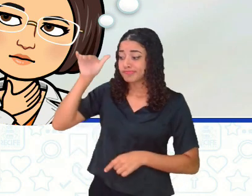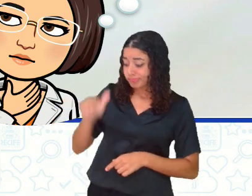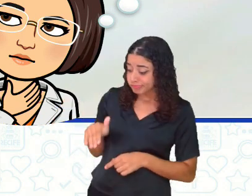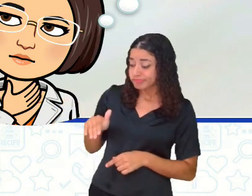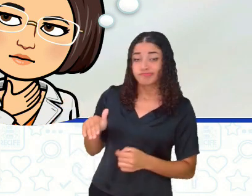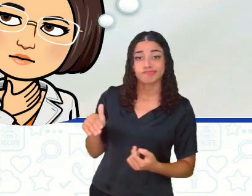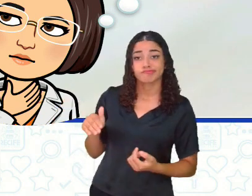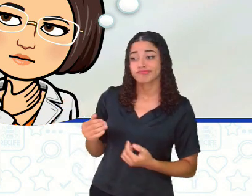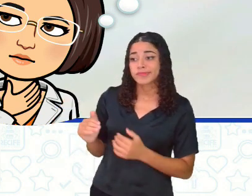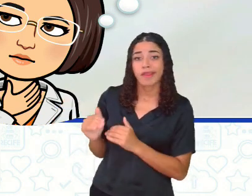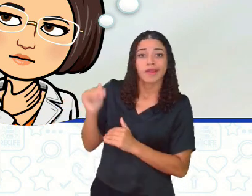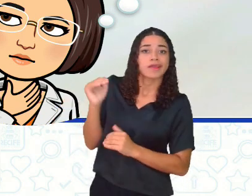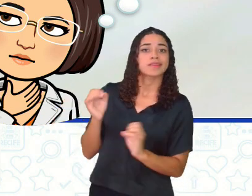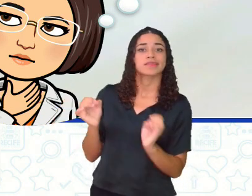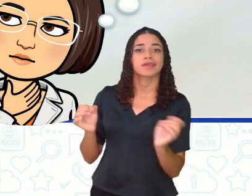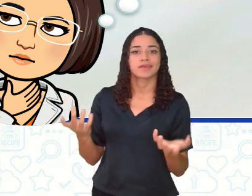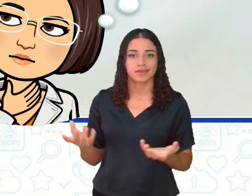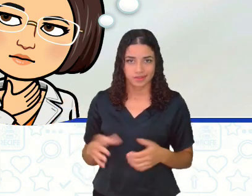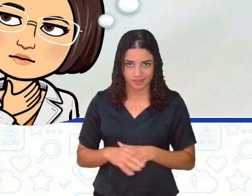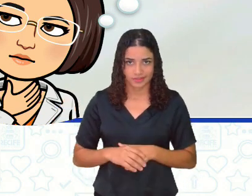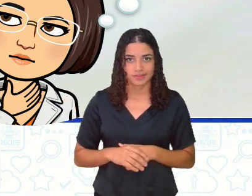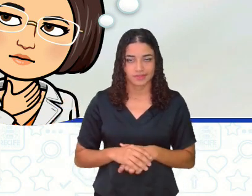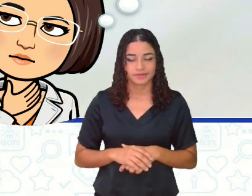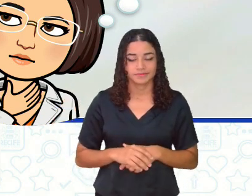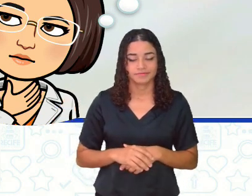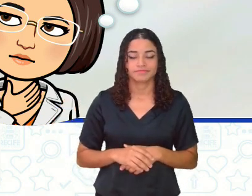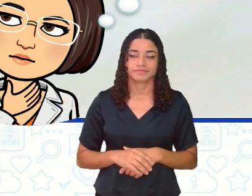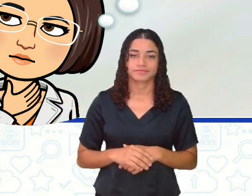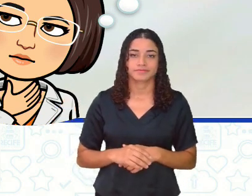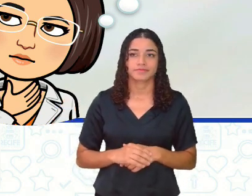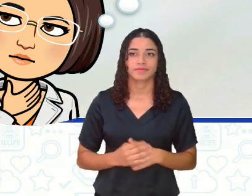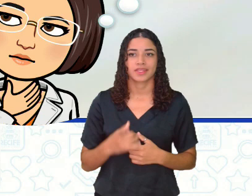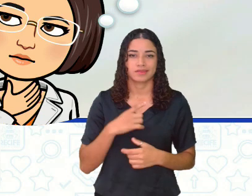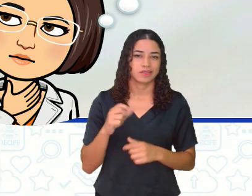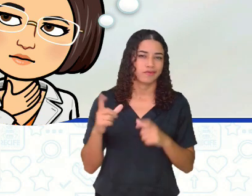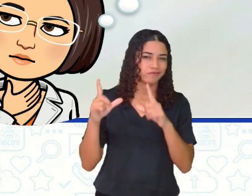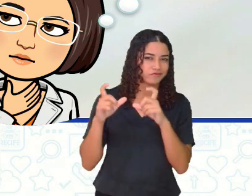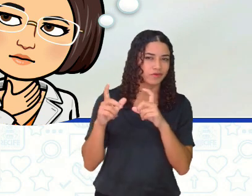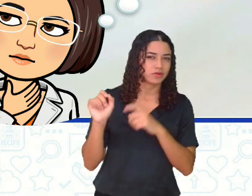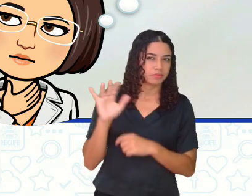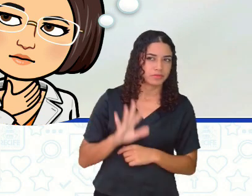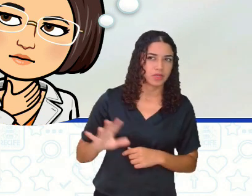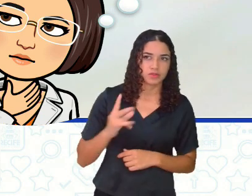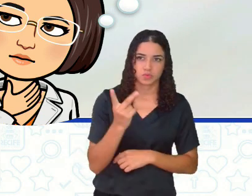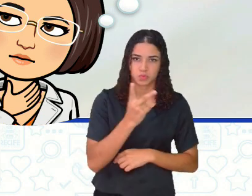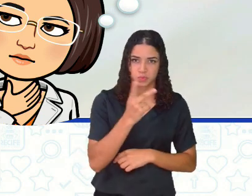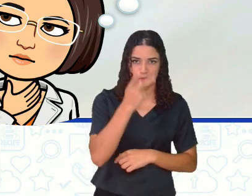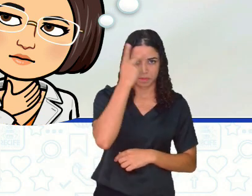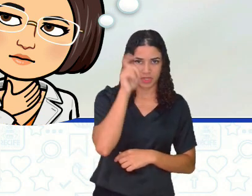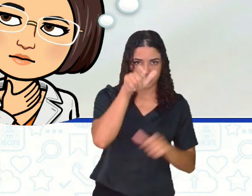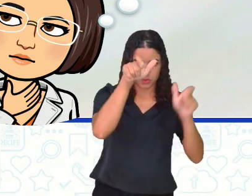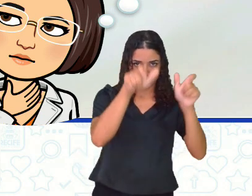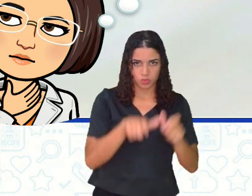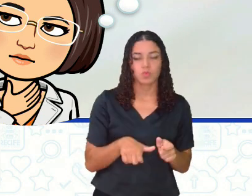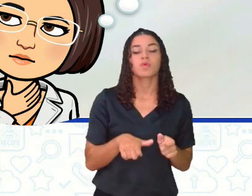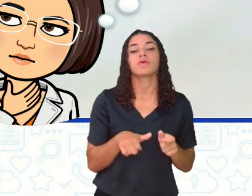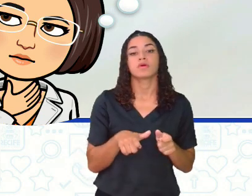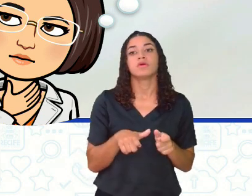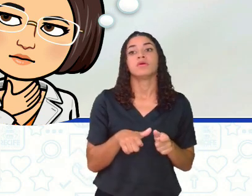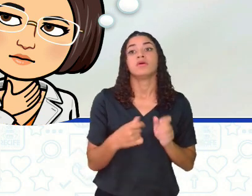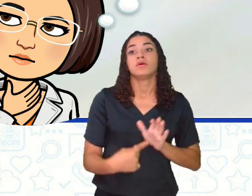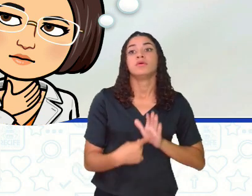crescimento, a questão do gigantismo e do nanismo. A gente está vendo aí fotos, né, de duas pessoas mostrando aí, né,